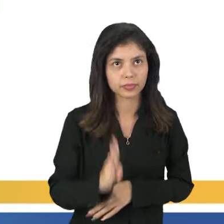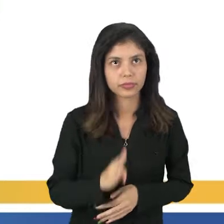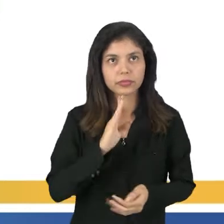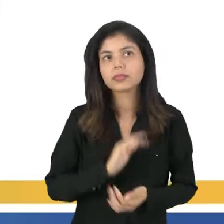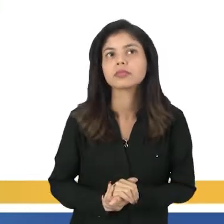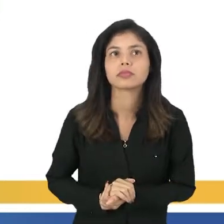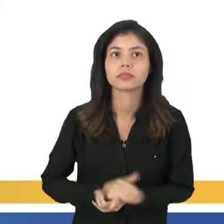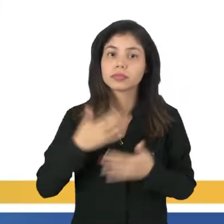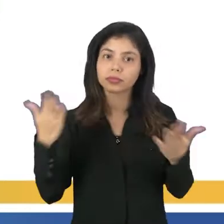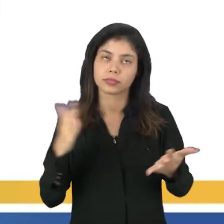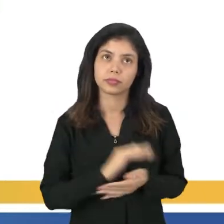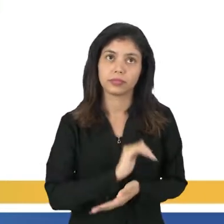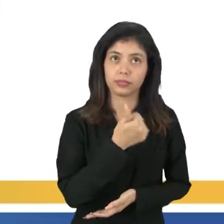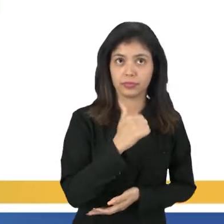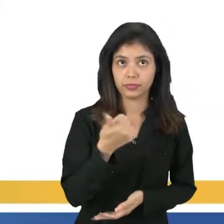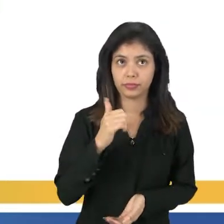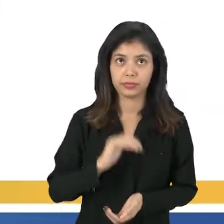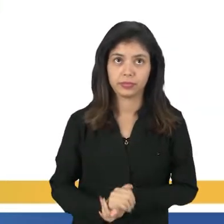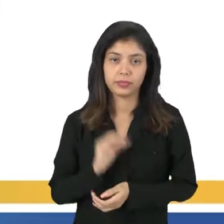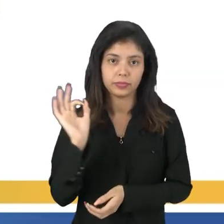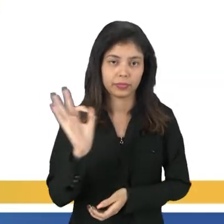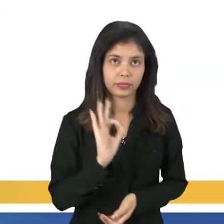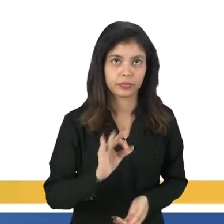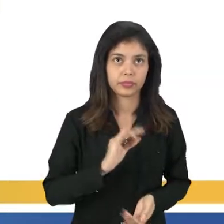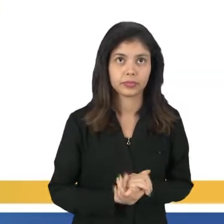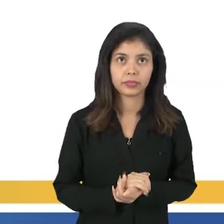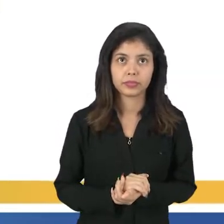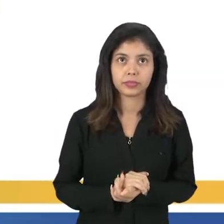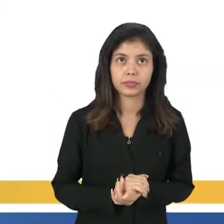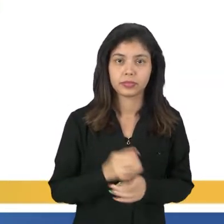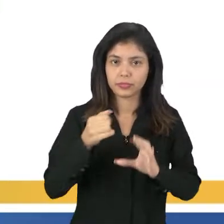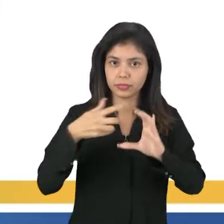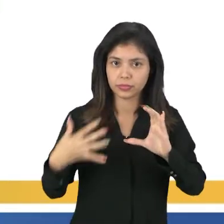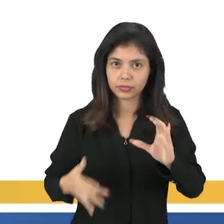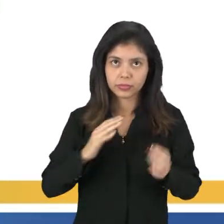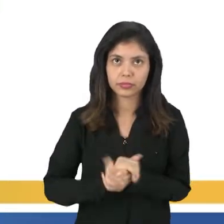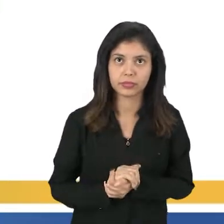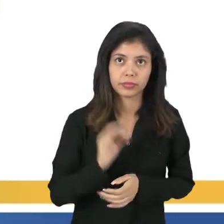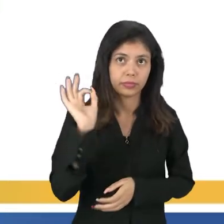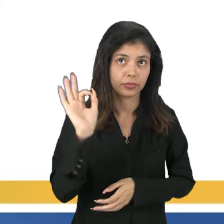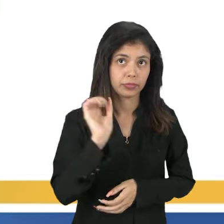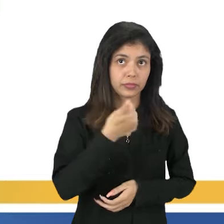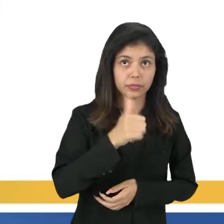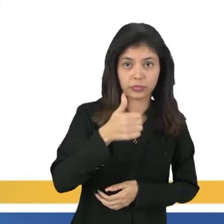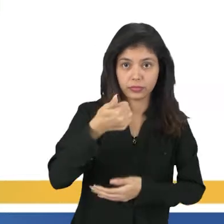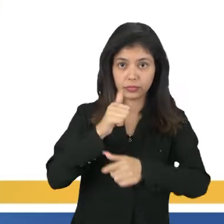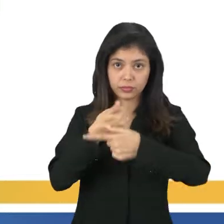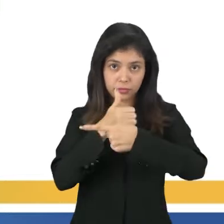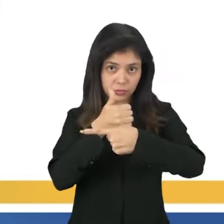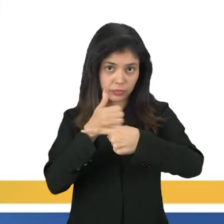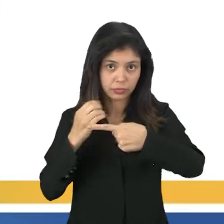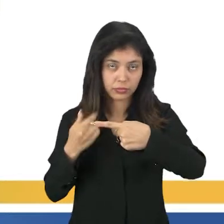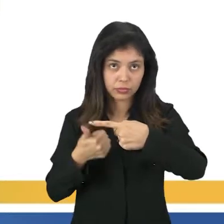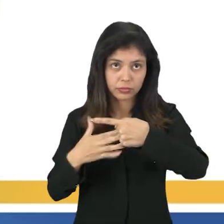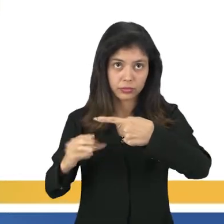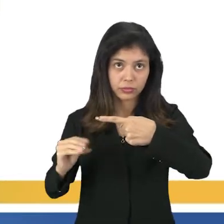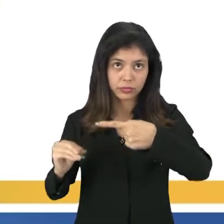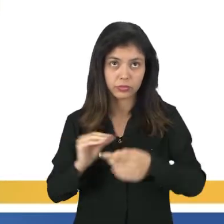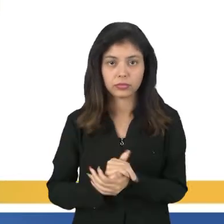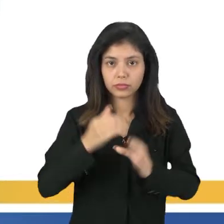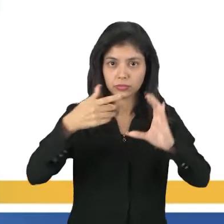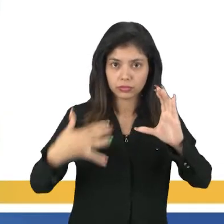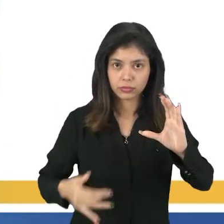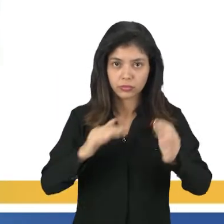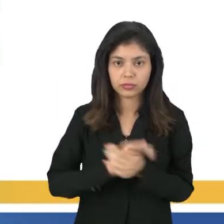brasileiro. Então, 11% das tartarugas é o mesmo que 11 sobre 100 das espécies